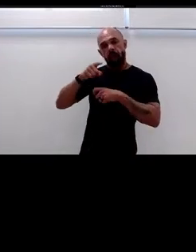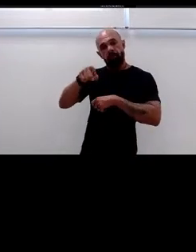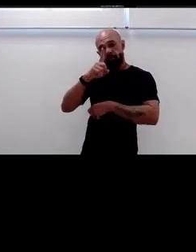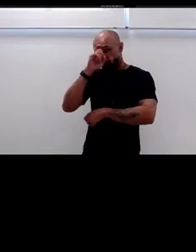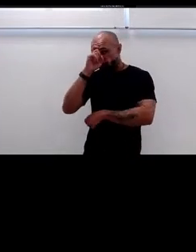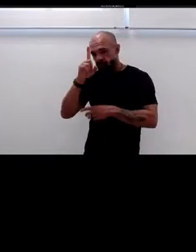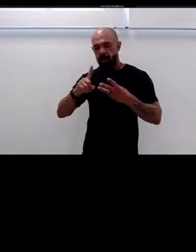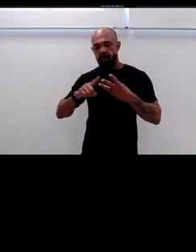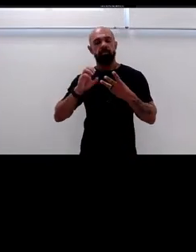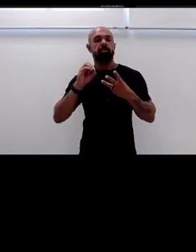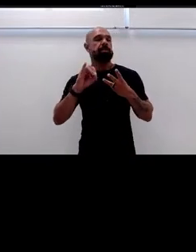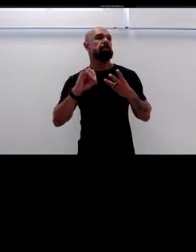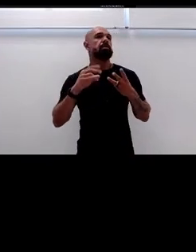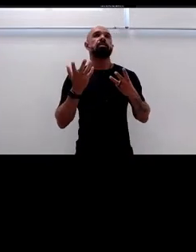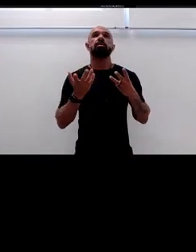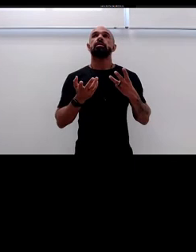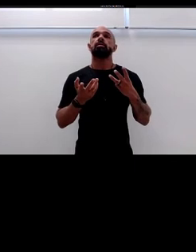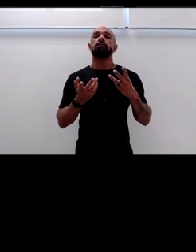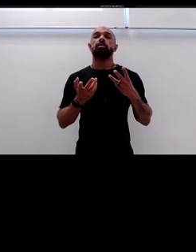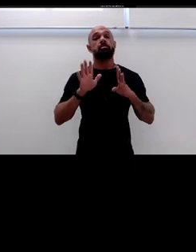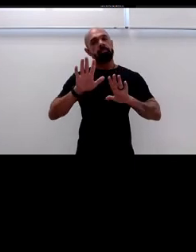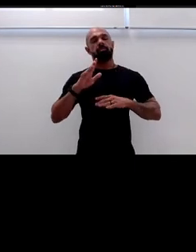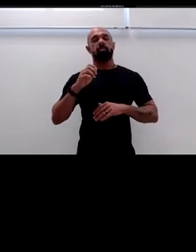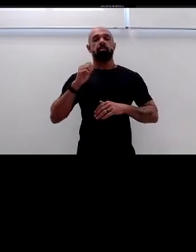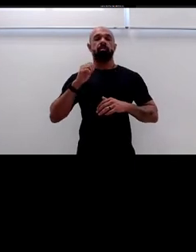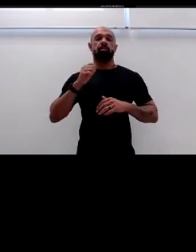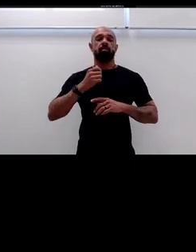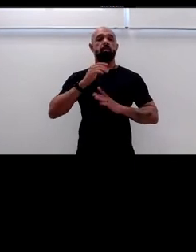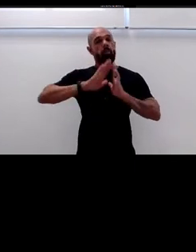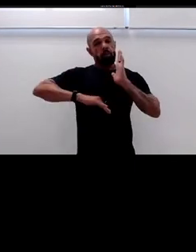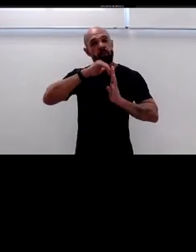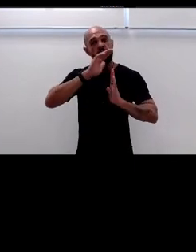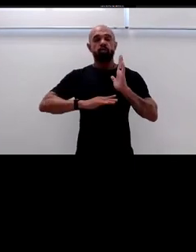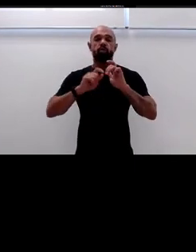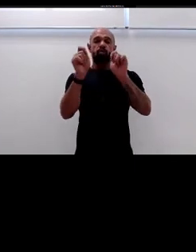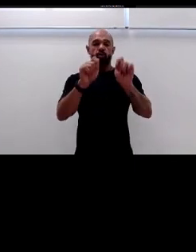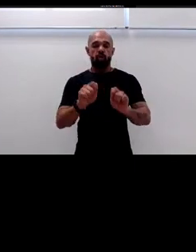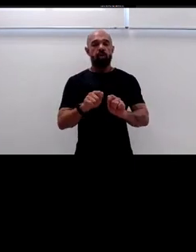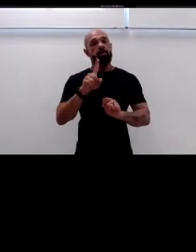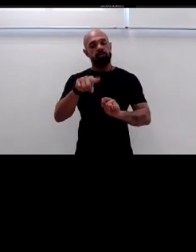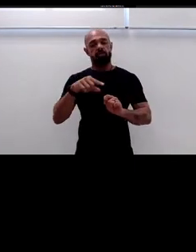Se eu fosse... Mas eu sou pintor e escultor. Então, eu tô aqui.